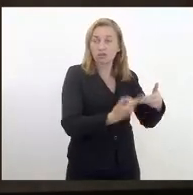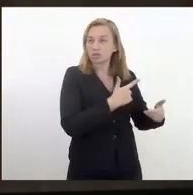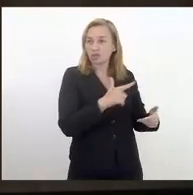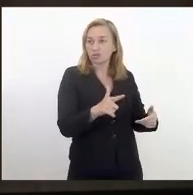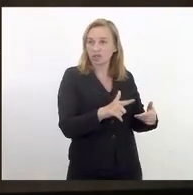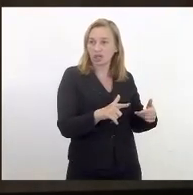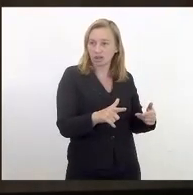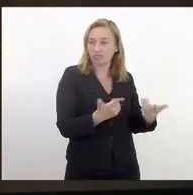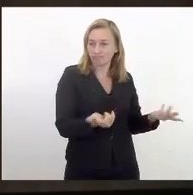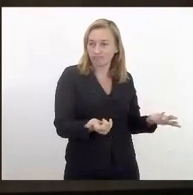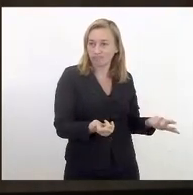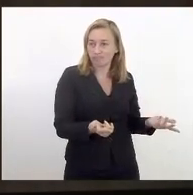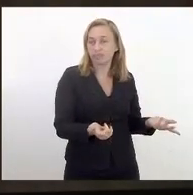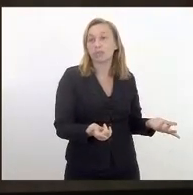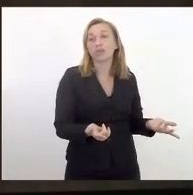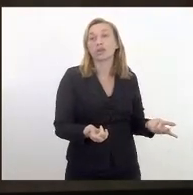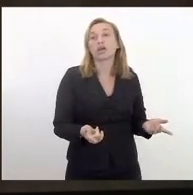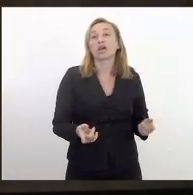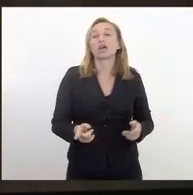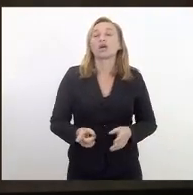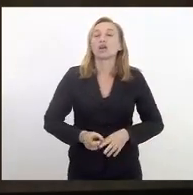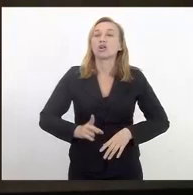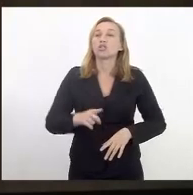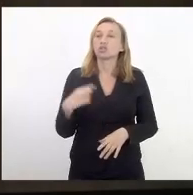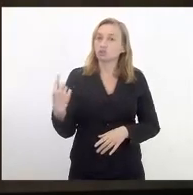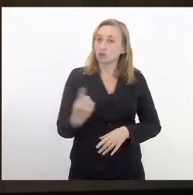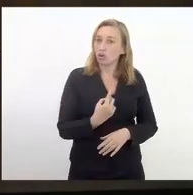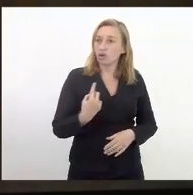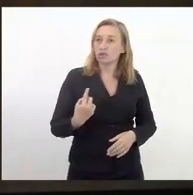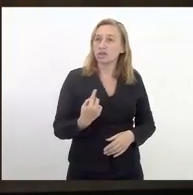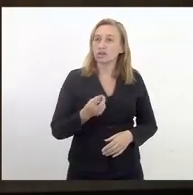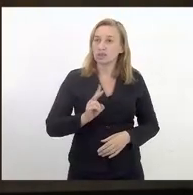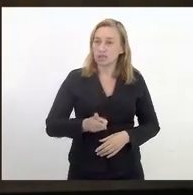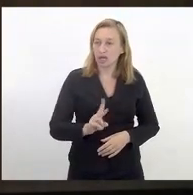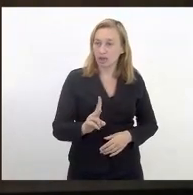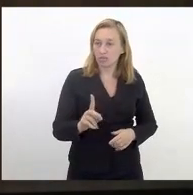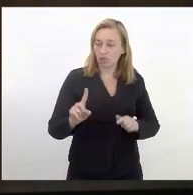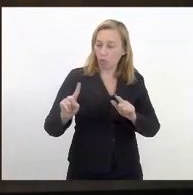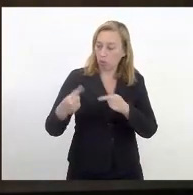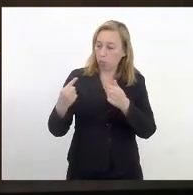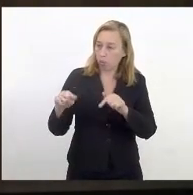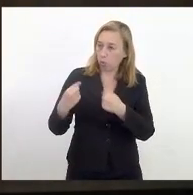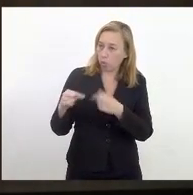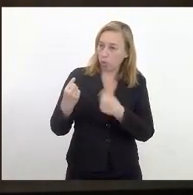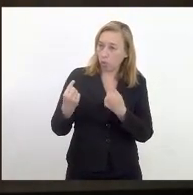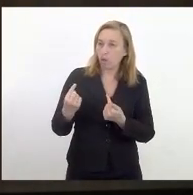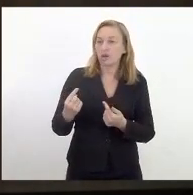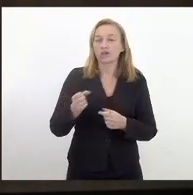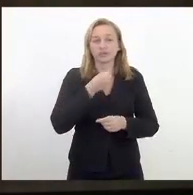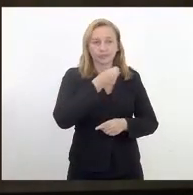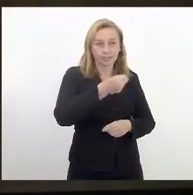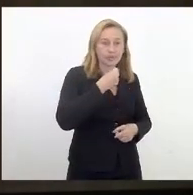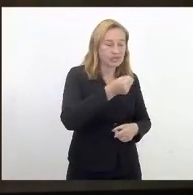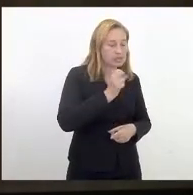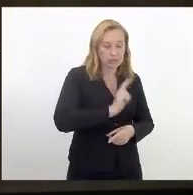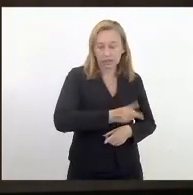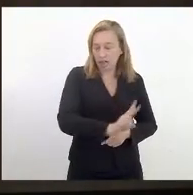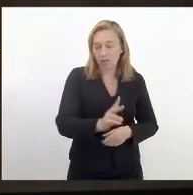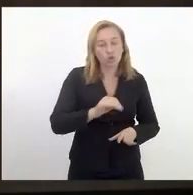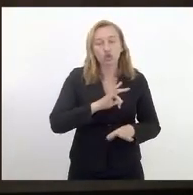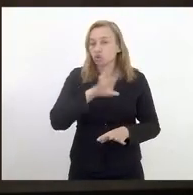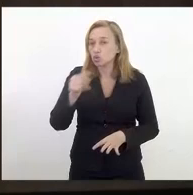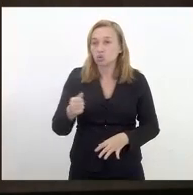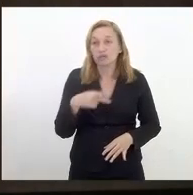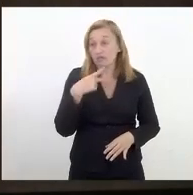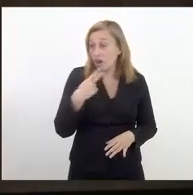com que o poder legislativo tem nós pessoalmente somos alvos de ataques da Imprensa o tempo inteiro de